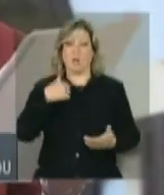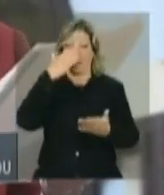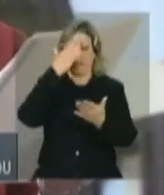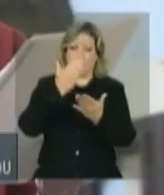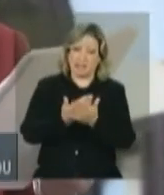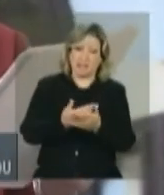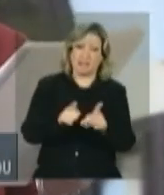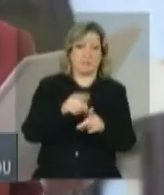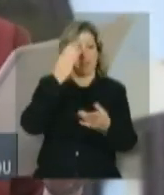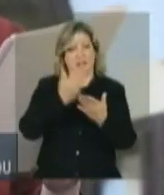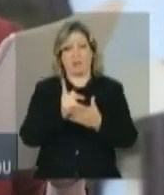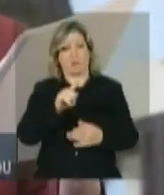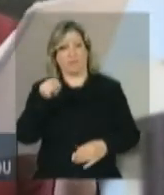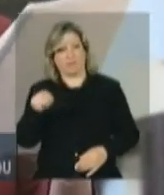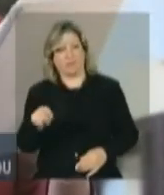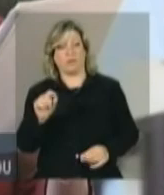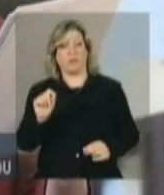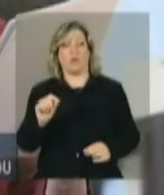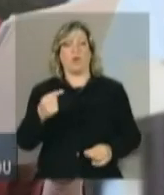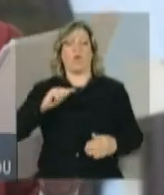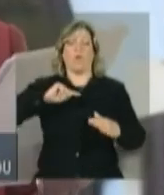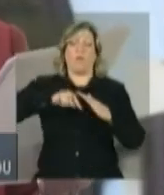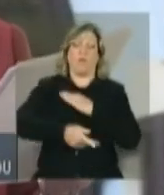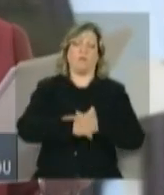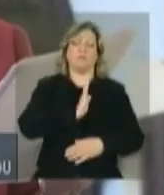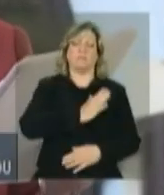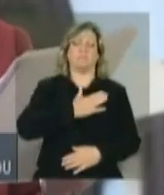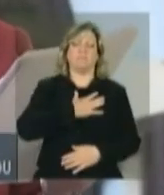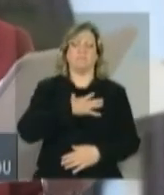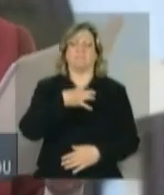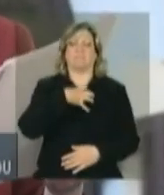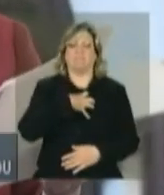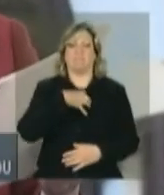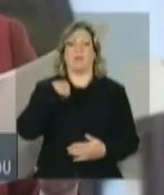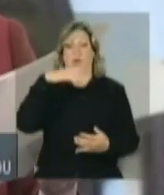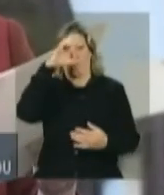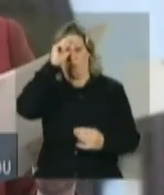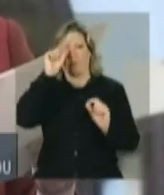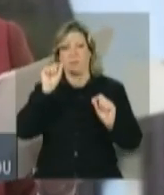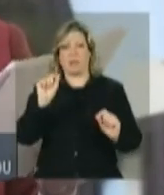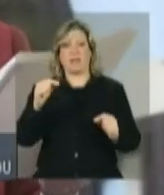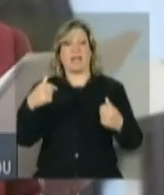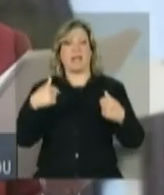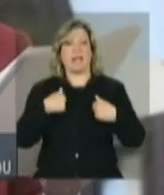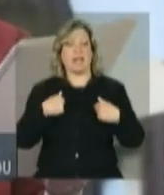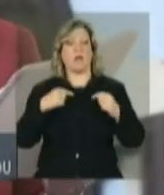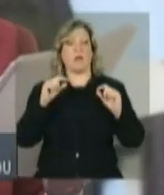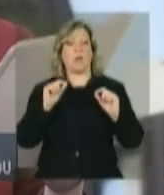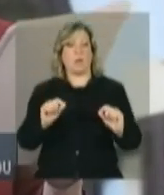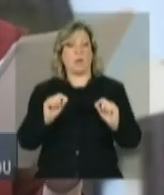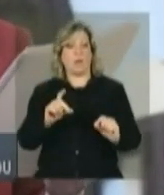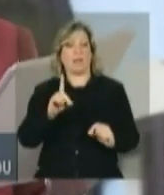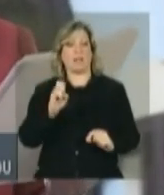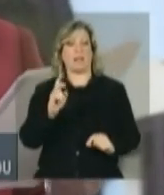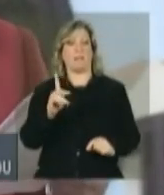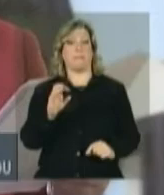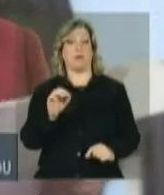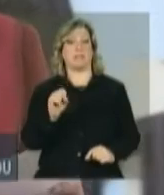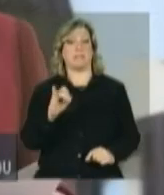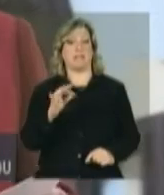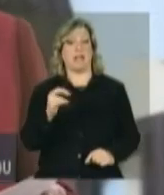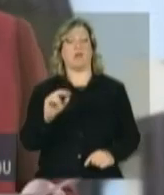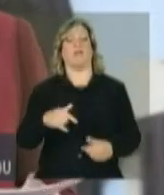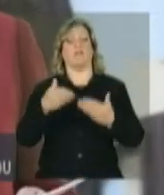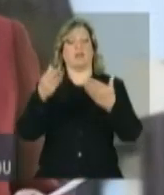você, e fundo, no fundo, compreendi. Eu era o depositário e você, pátria, era